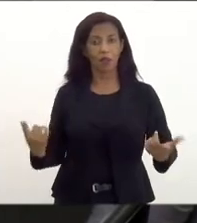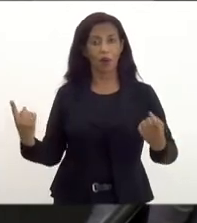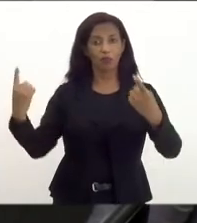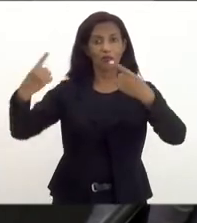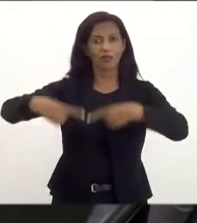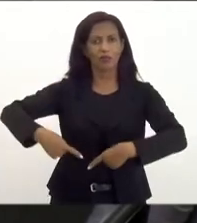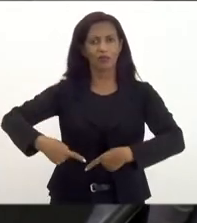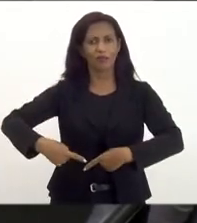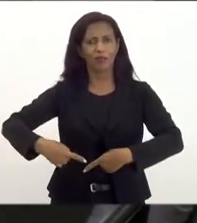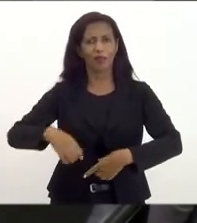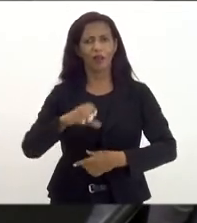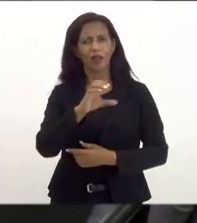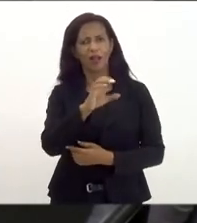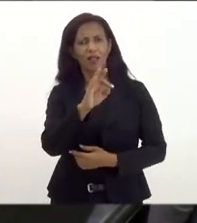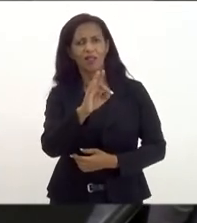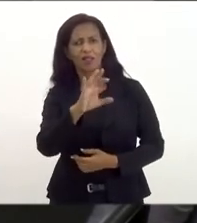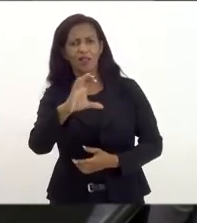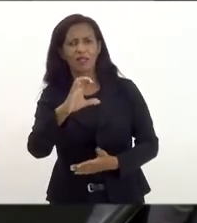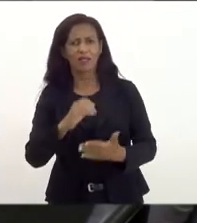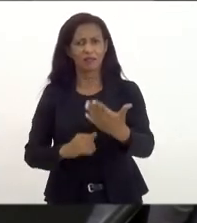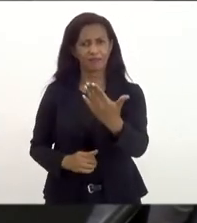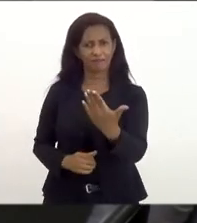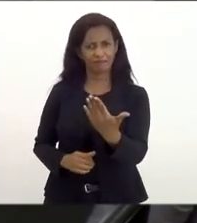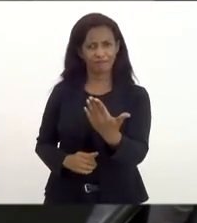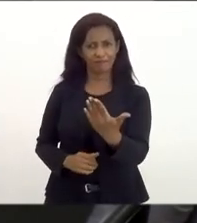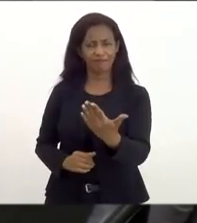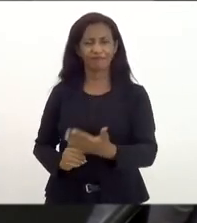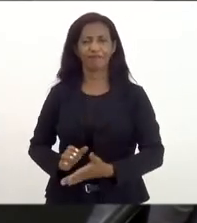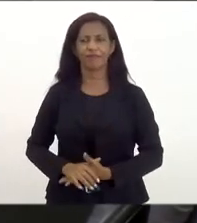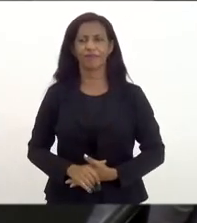tá assim te cê tá desse jeito